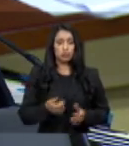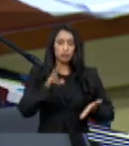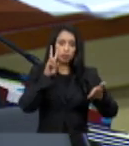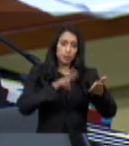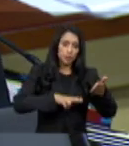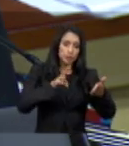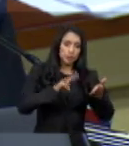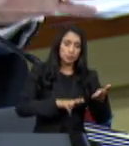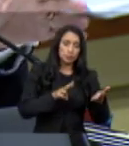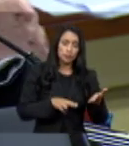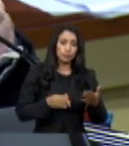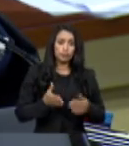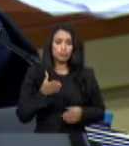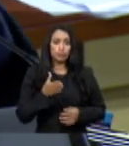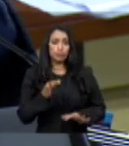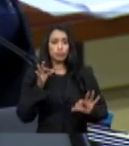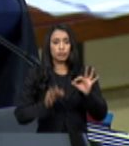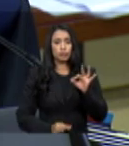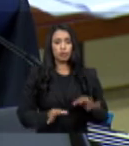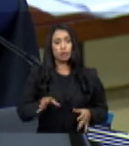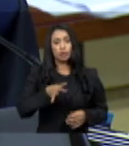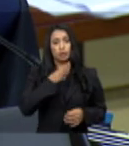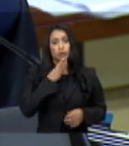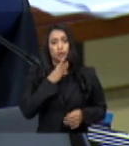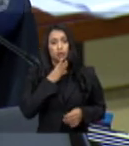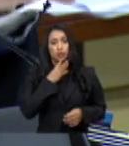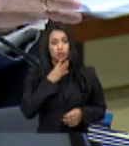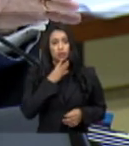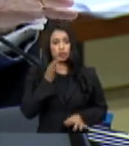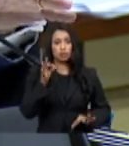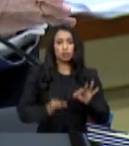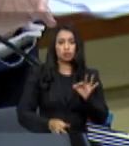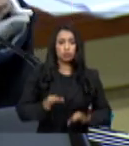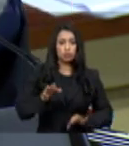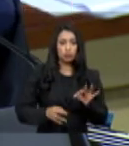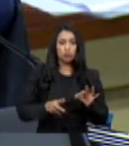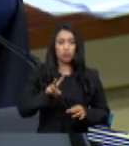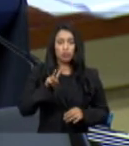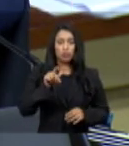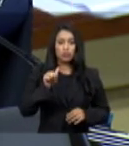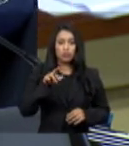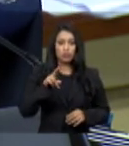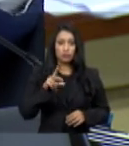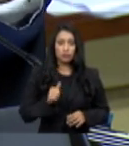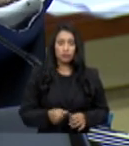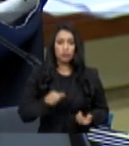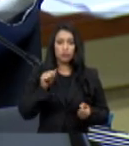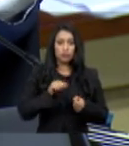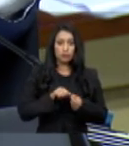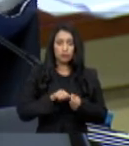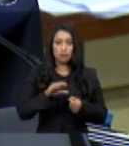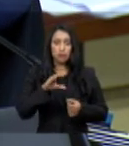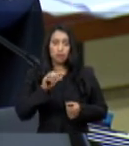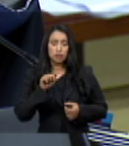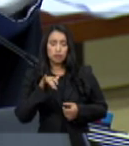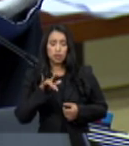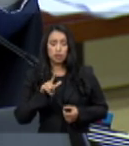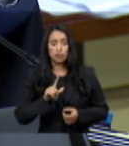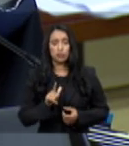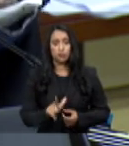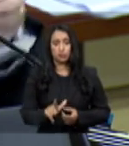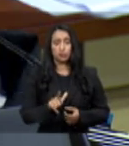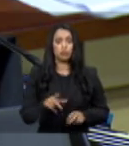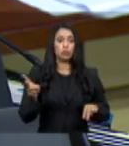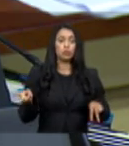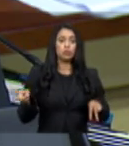ler dirigidas ao juízo de conhecimento juízes das varas de execução juízos cíveis inclusive